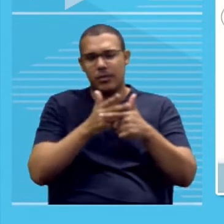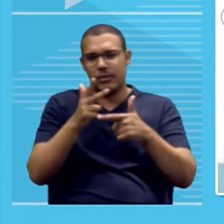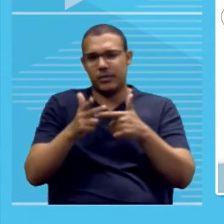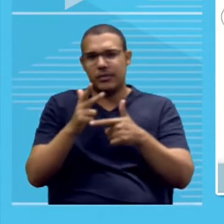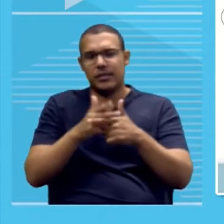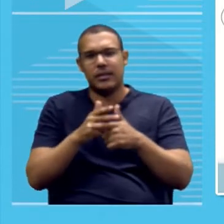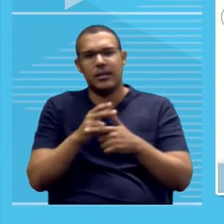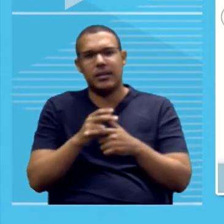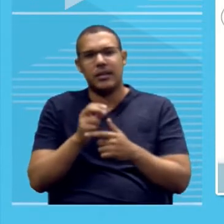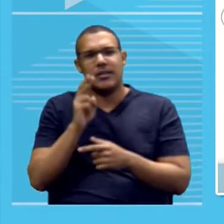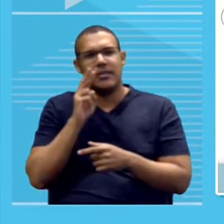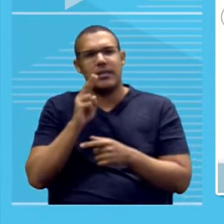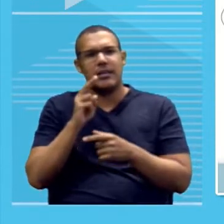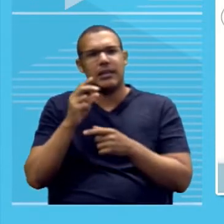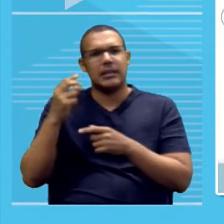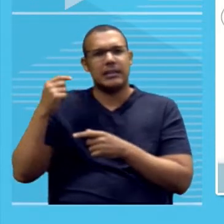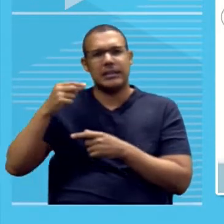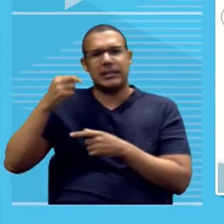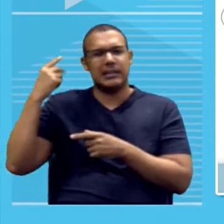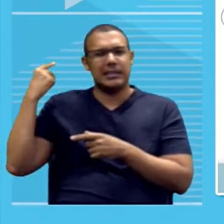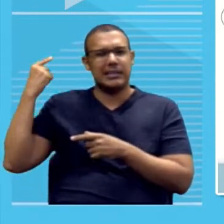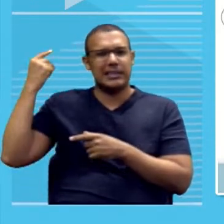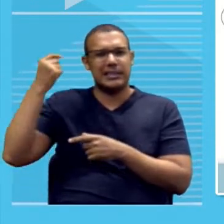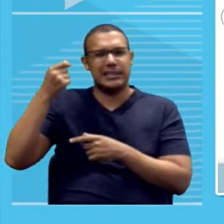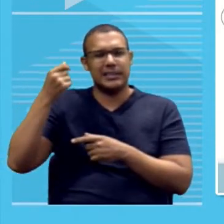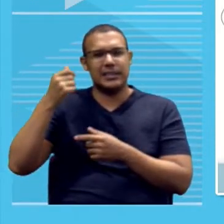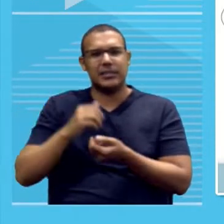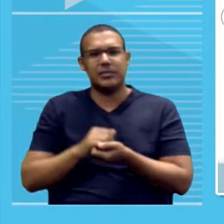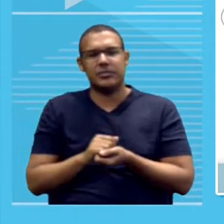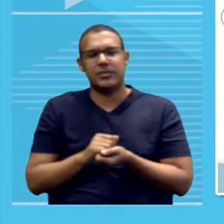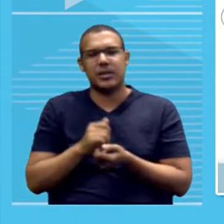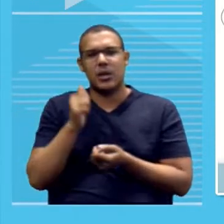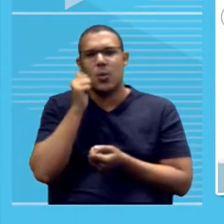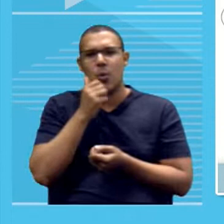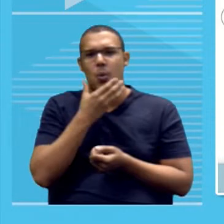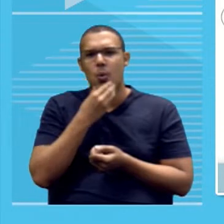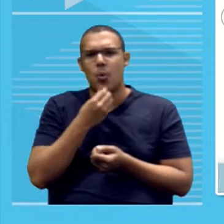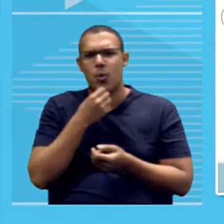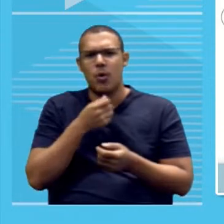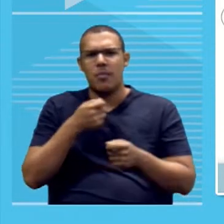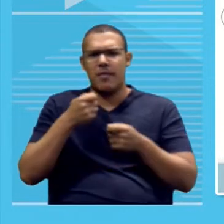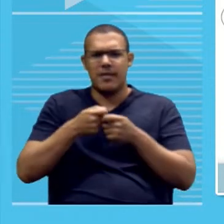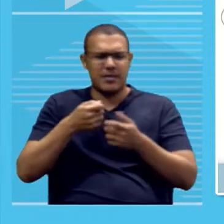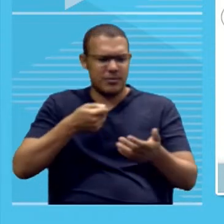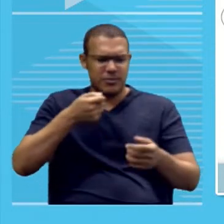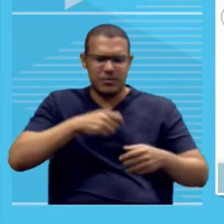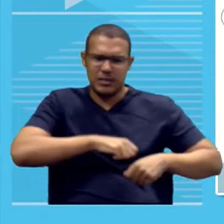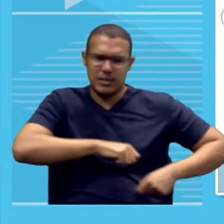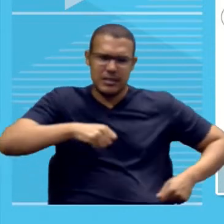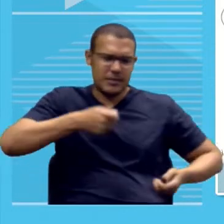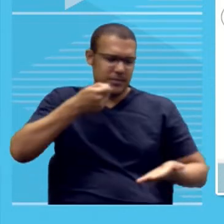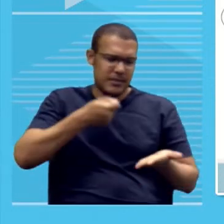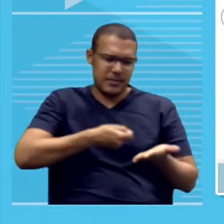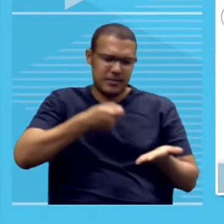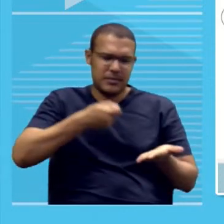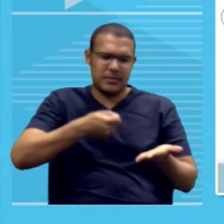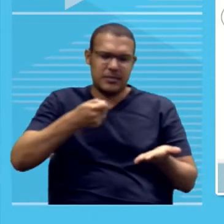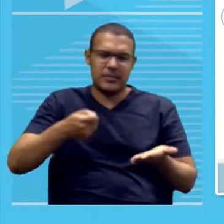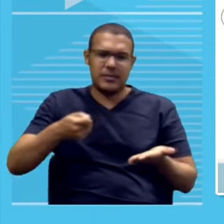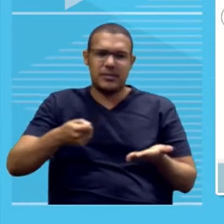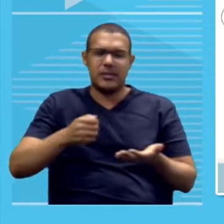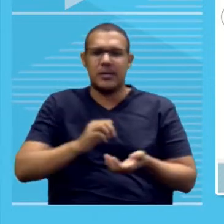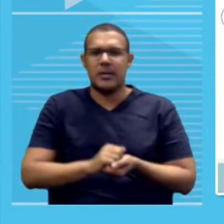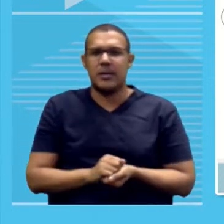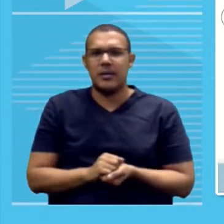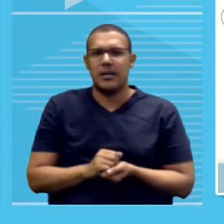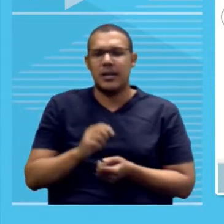quando você está lá na Idade Média, o ferreiro ele é contratado ali para fazer uma espada que ganhe de todo mundo. E aí corta para aquela cena